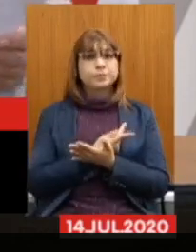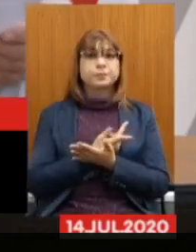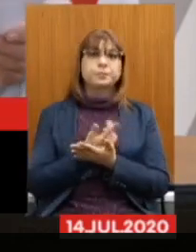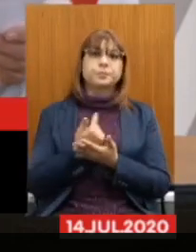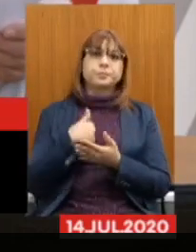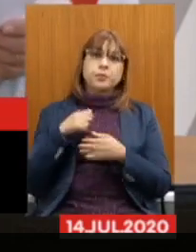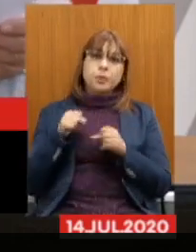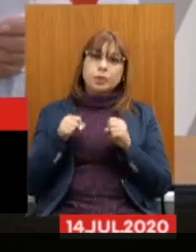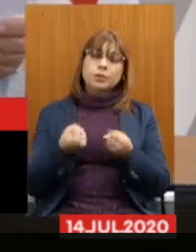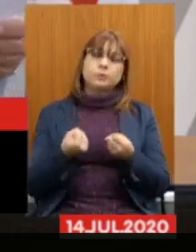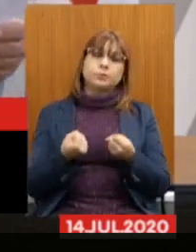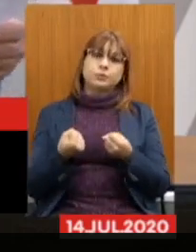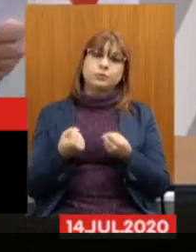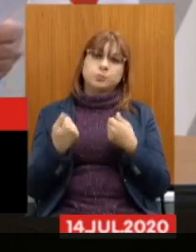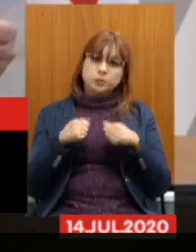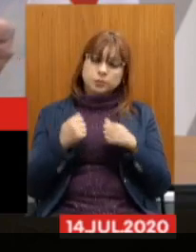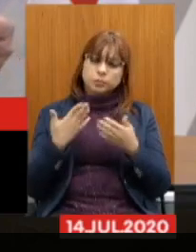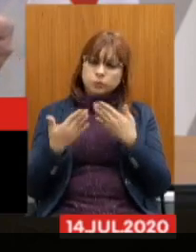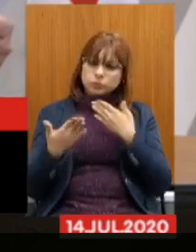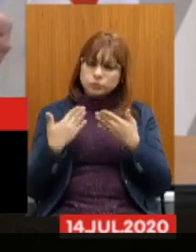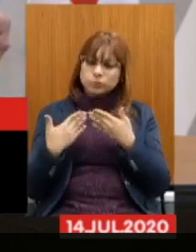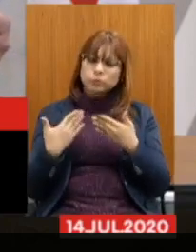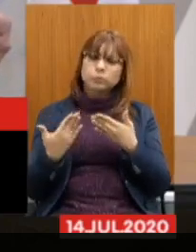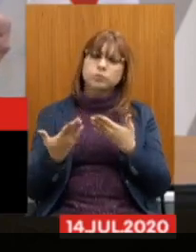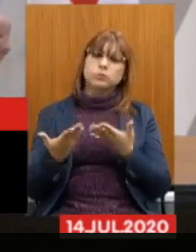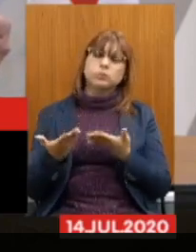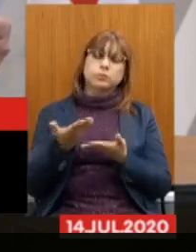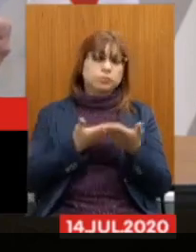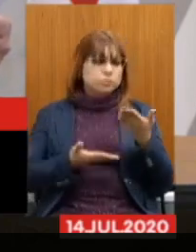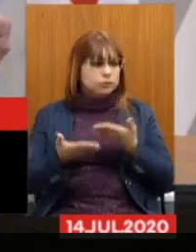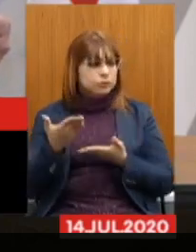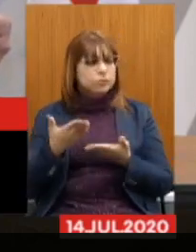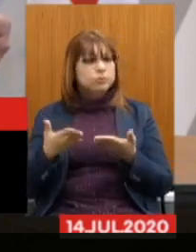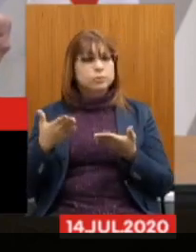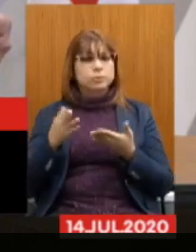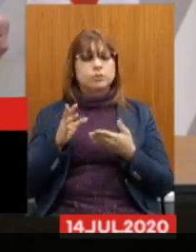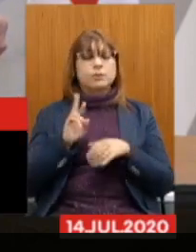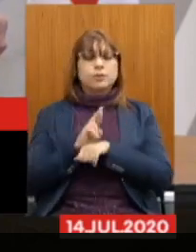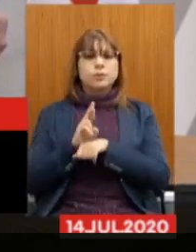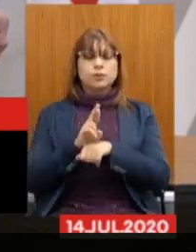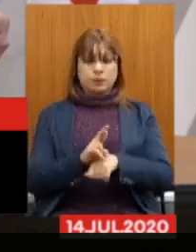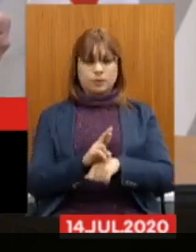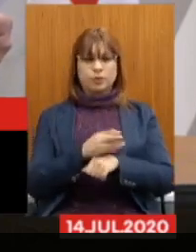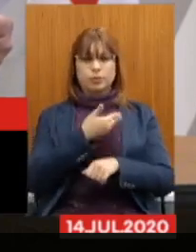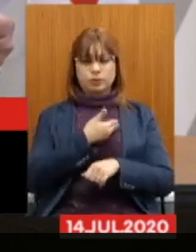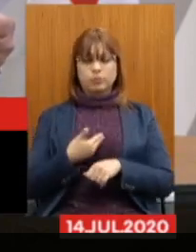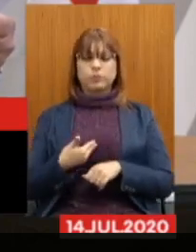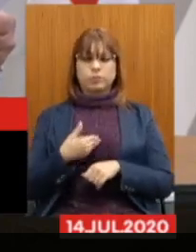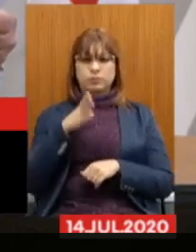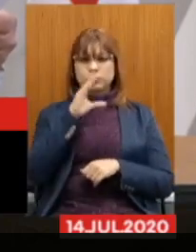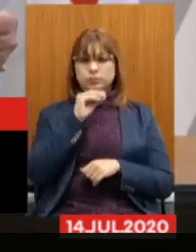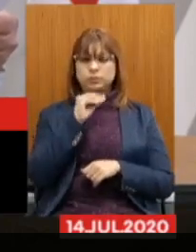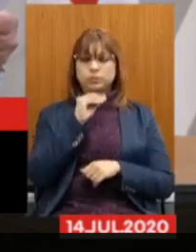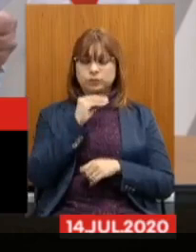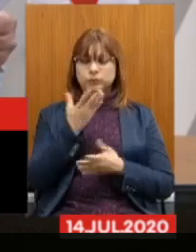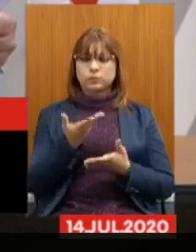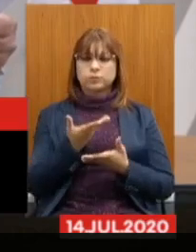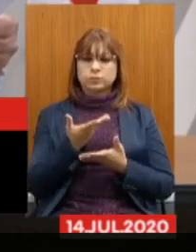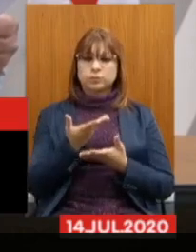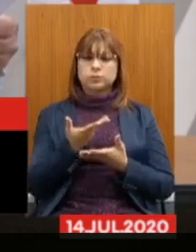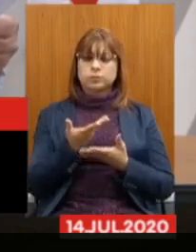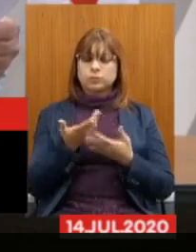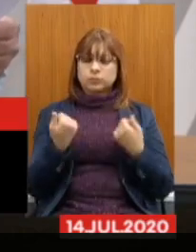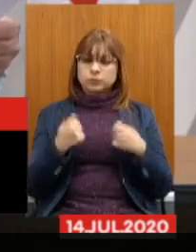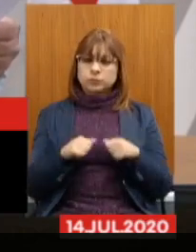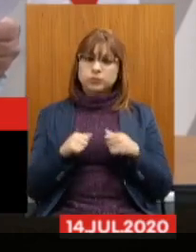defendendo um amplo diálogo entre as entidades representativas dos servidores públicos, o governo do Estado de Minas Gerais, com a participação maciça e